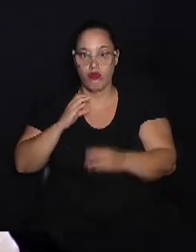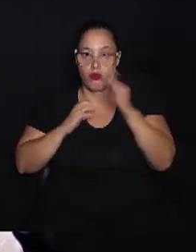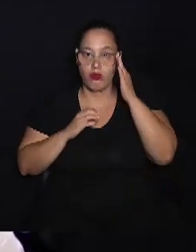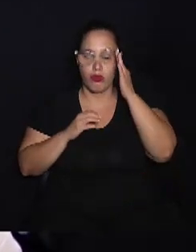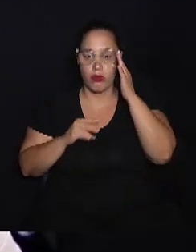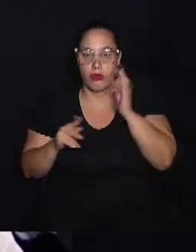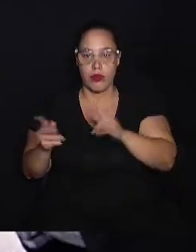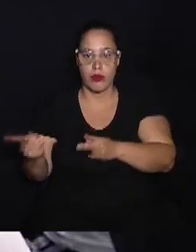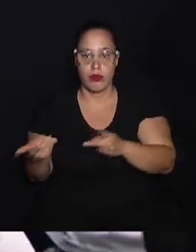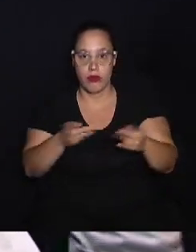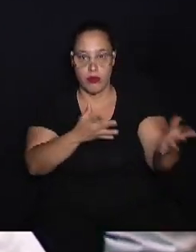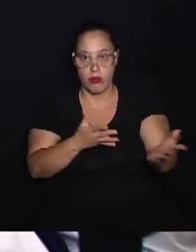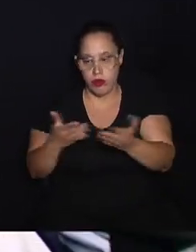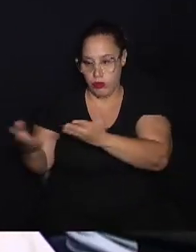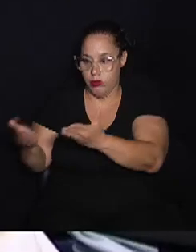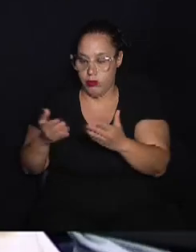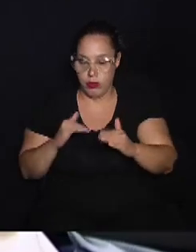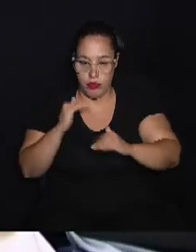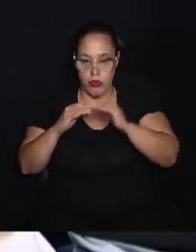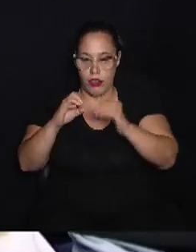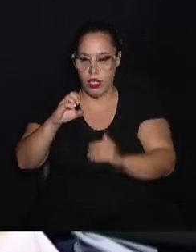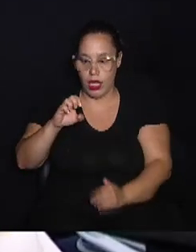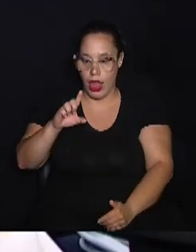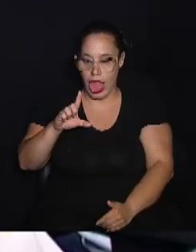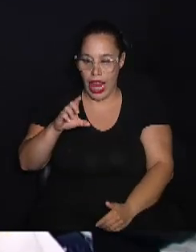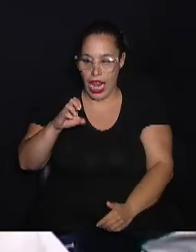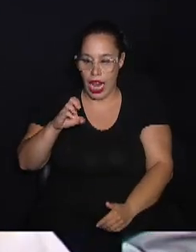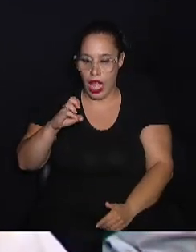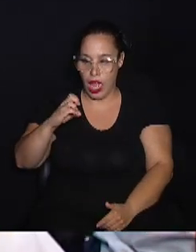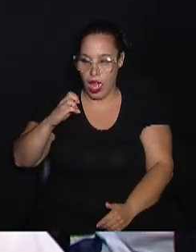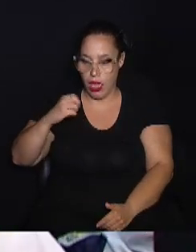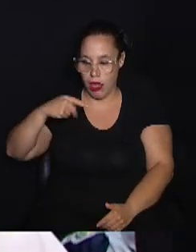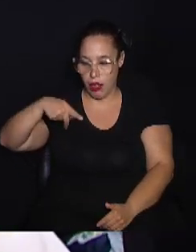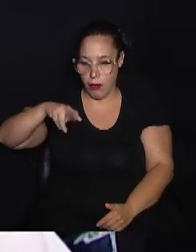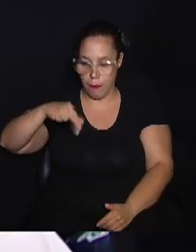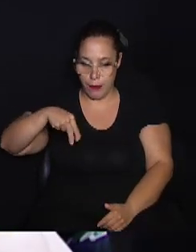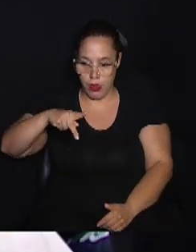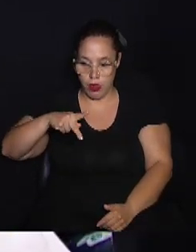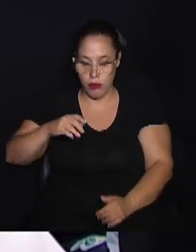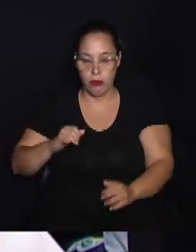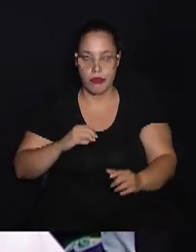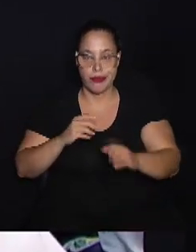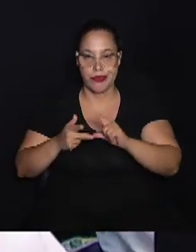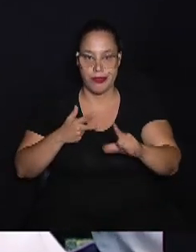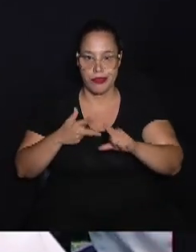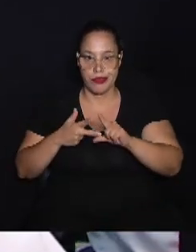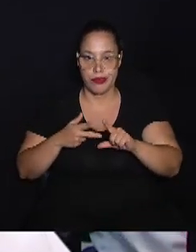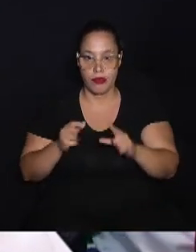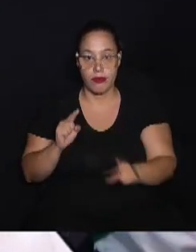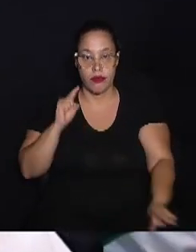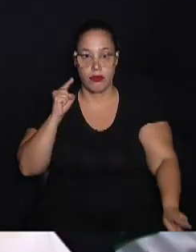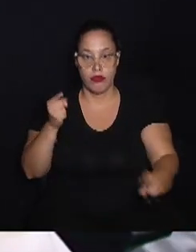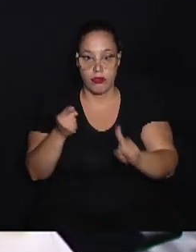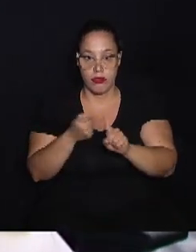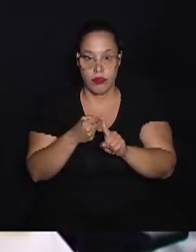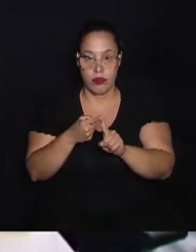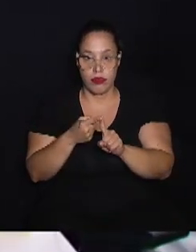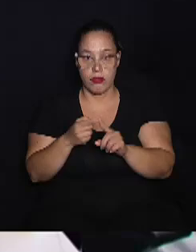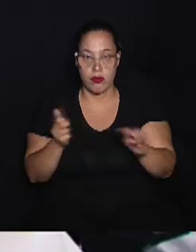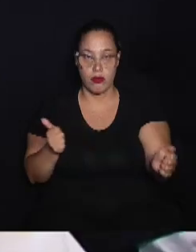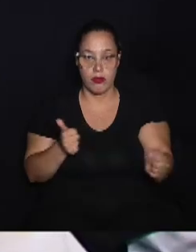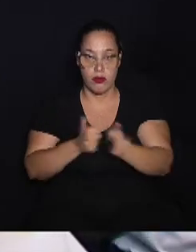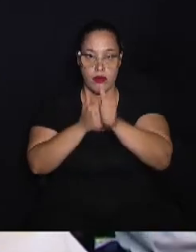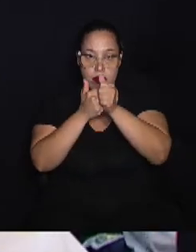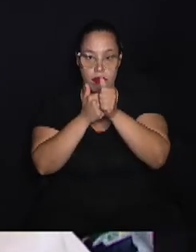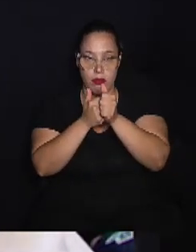de visitação é desenvolvido pela elec a escola do Legislativo de de Campinas e tem como objetivo aproximar a